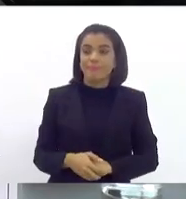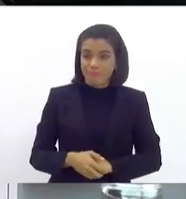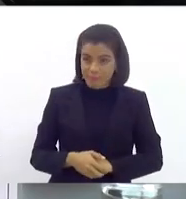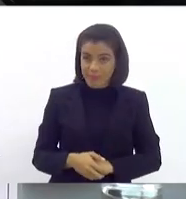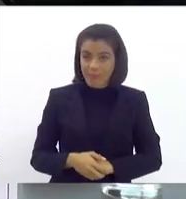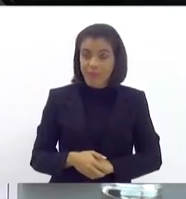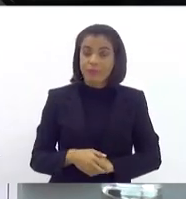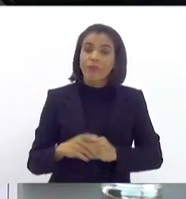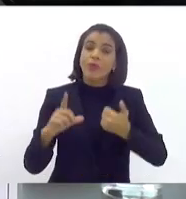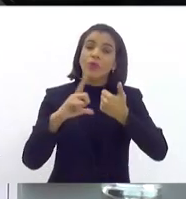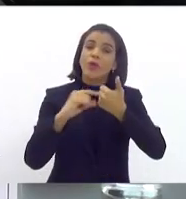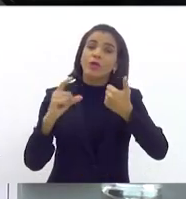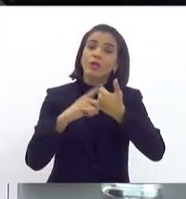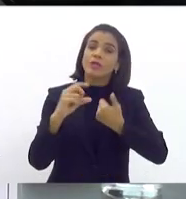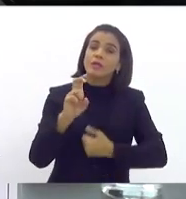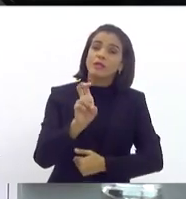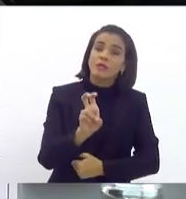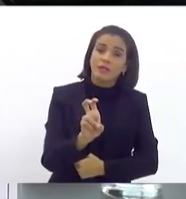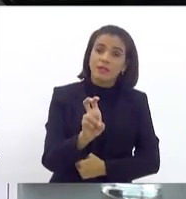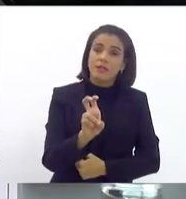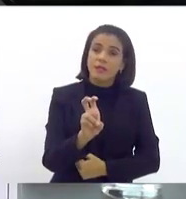No artigo 5º,